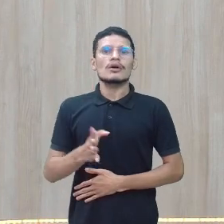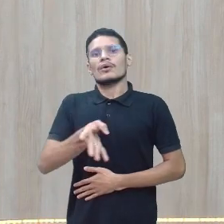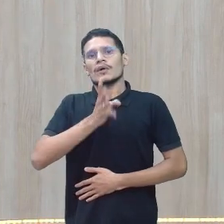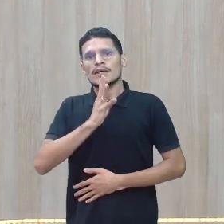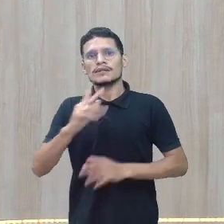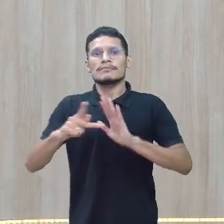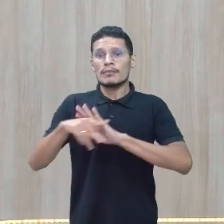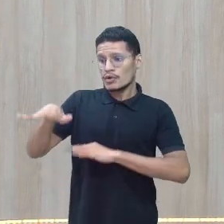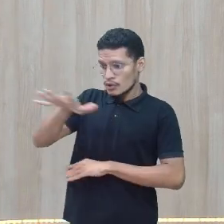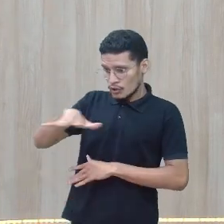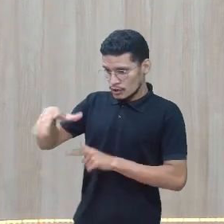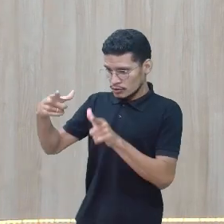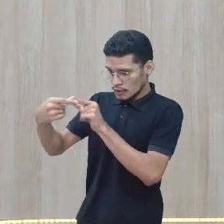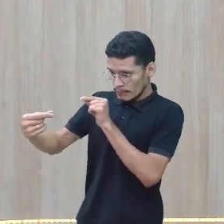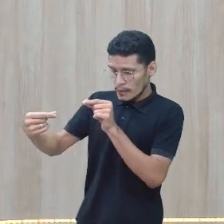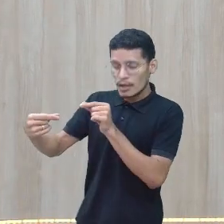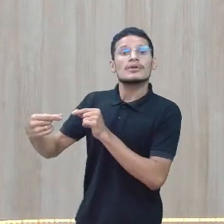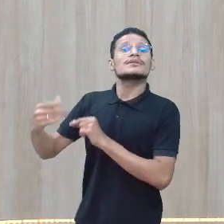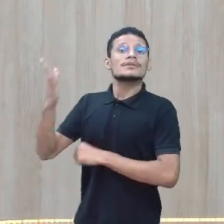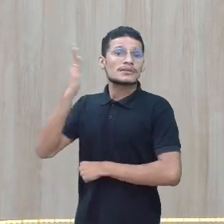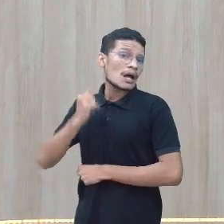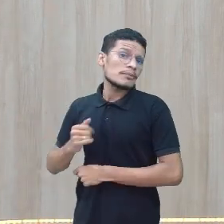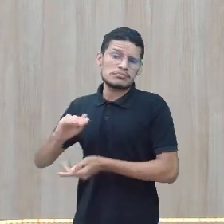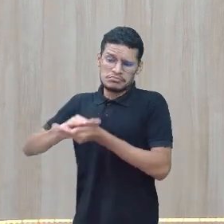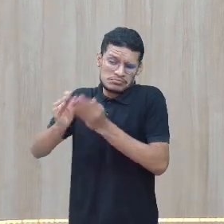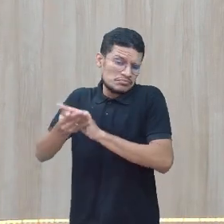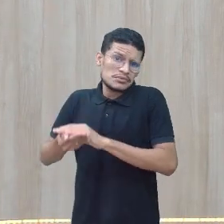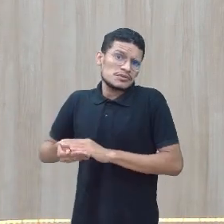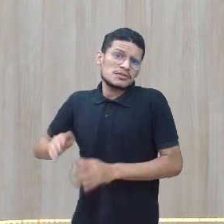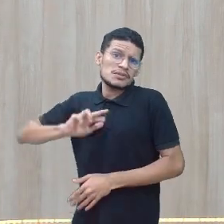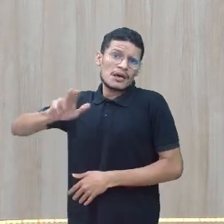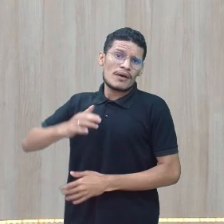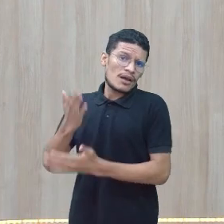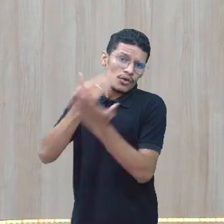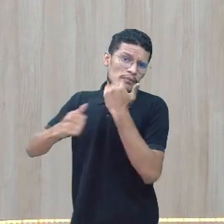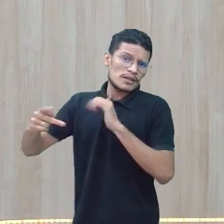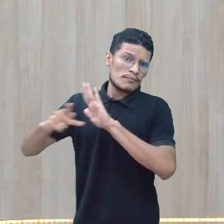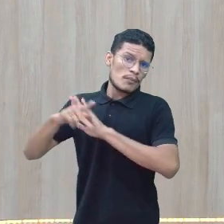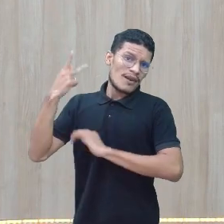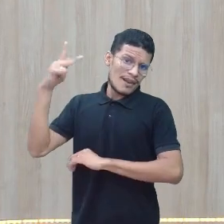comportamento dessa nação e sabe que não é uma comida típica de lá, tá?